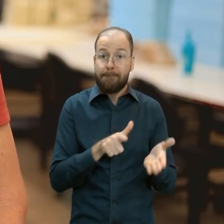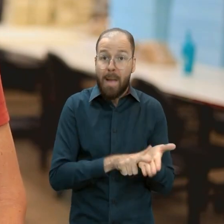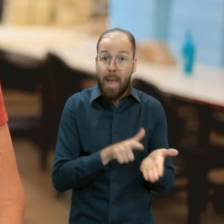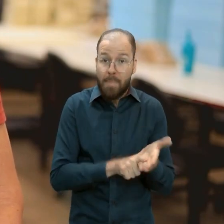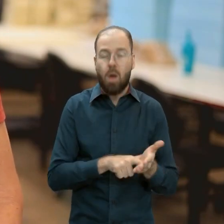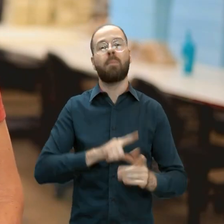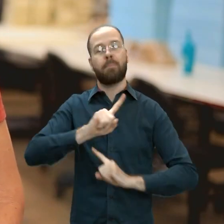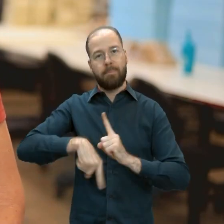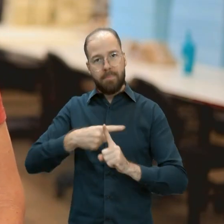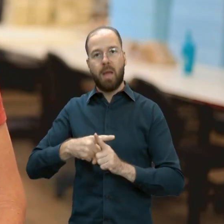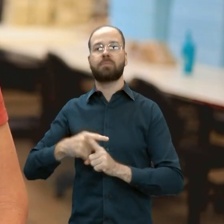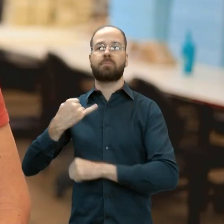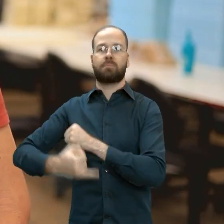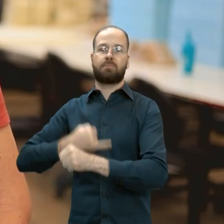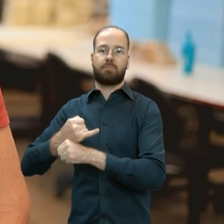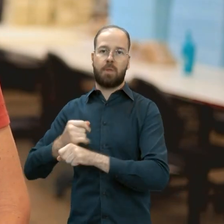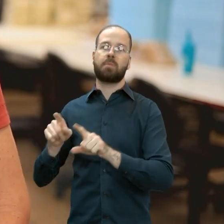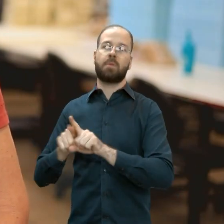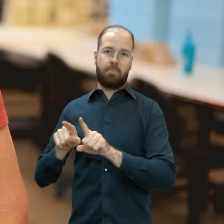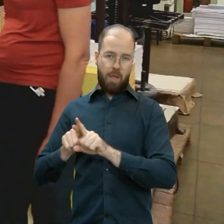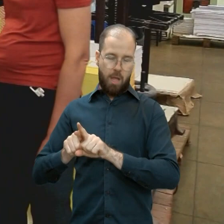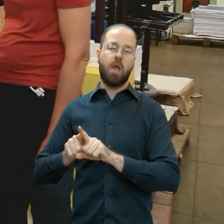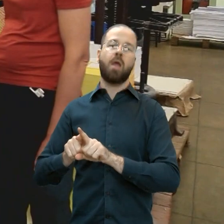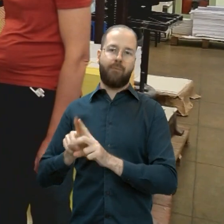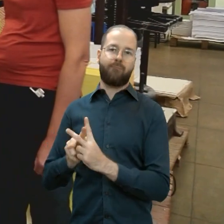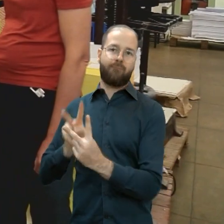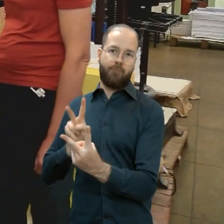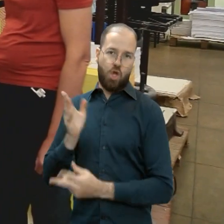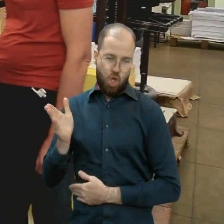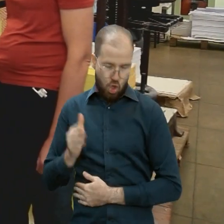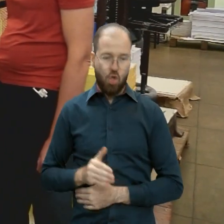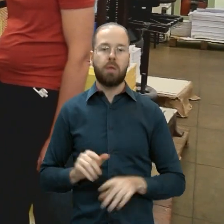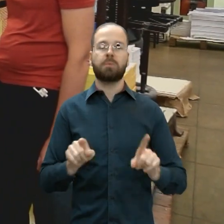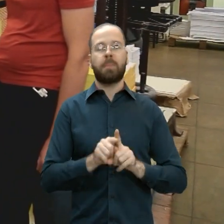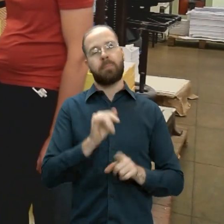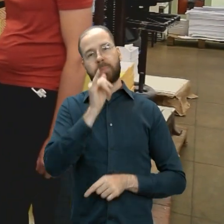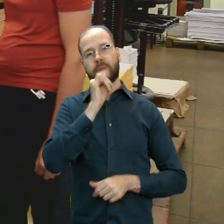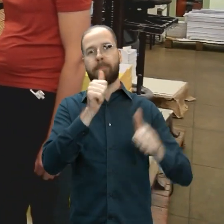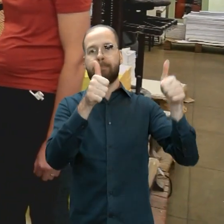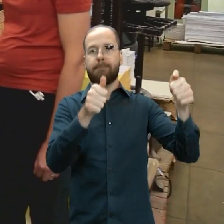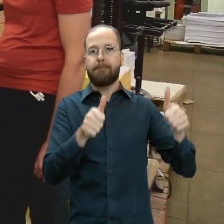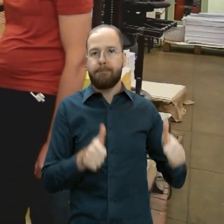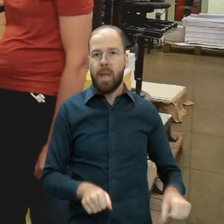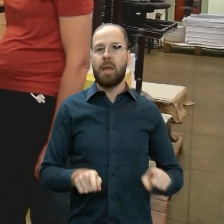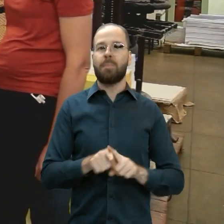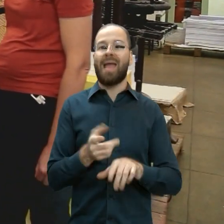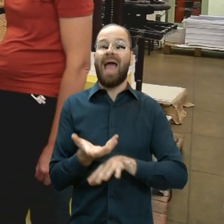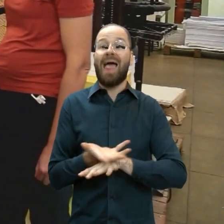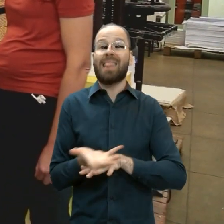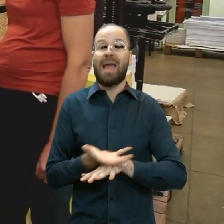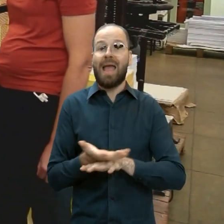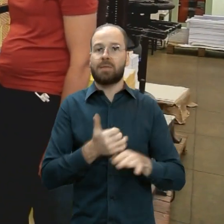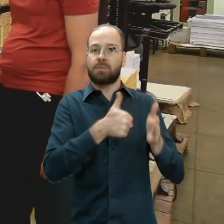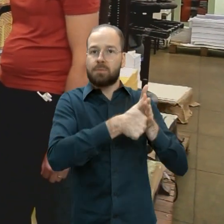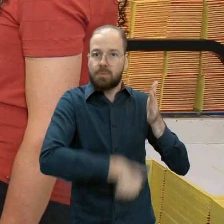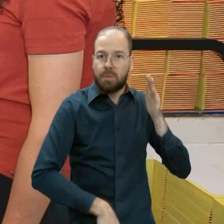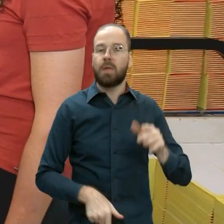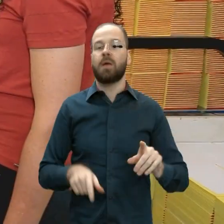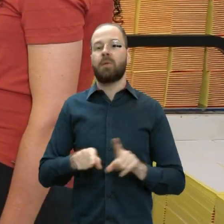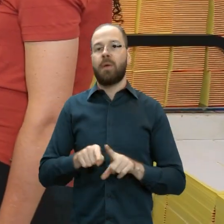materiais gráficos, os mais diversos possíveis. Então, assim, desde banner, adesivo vinil, adesivo de